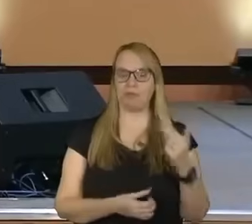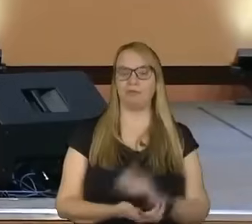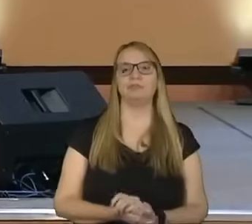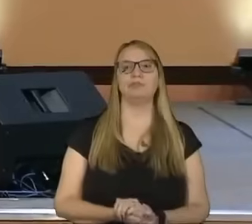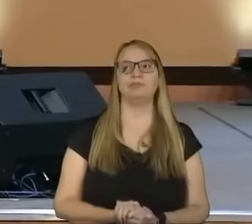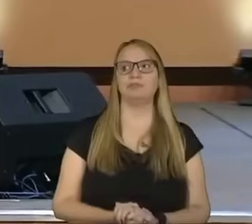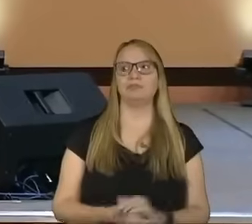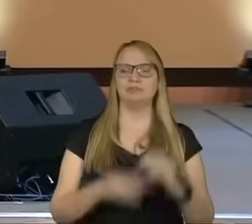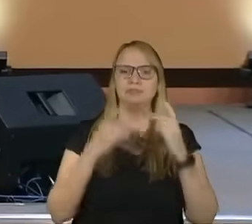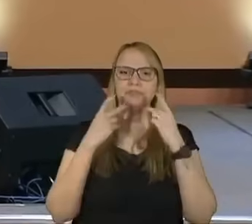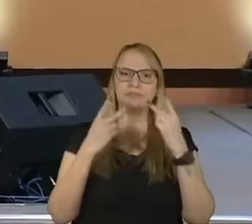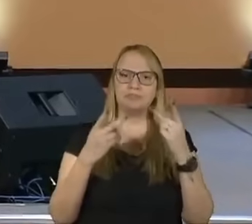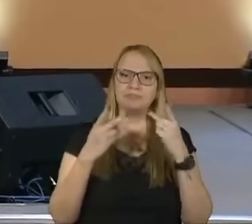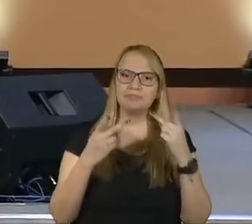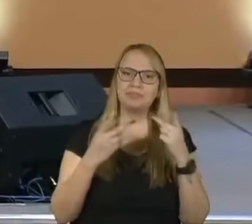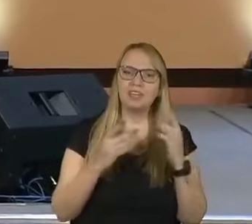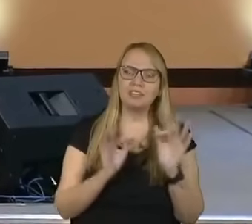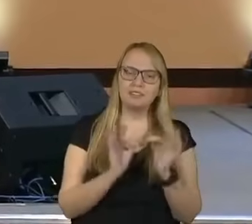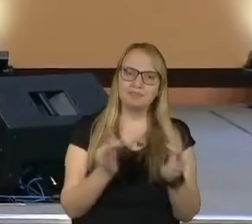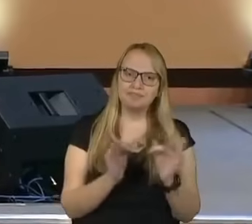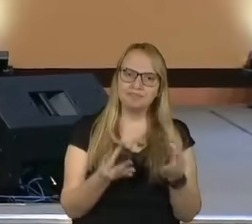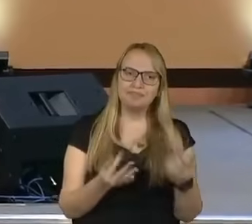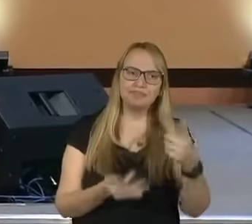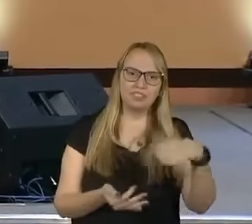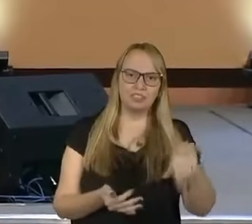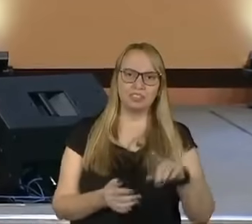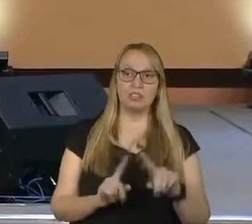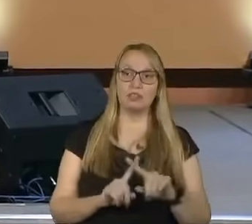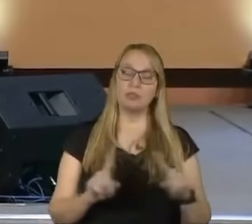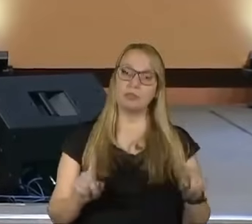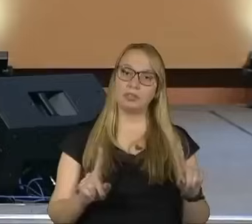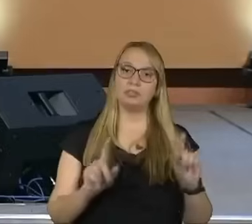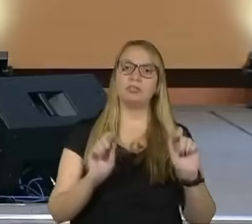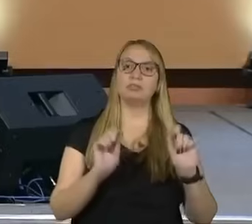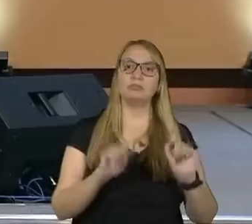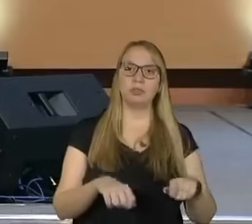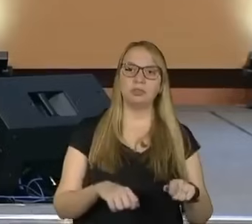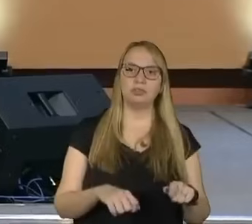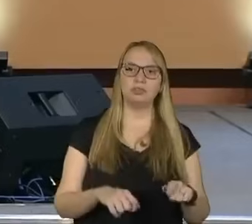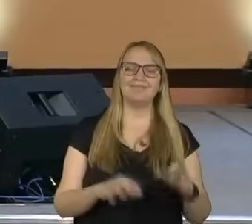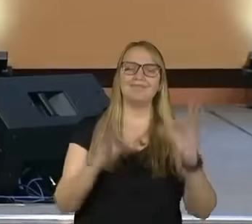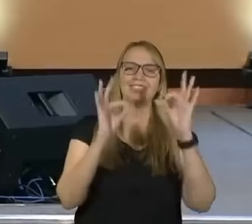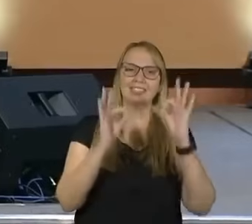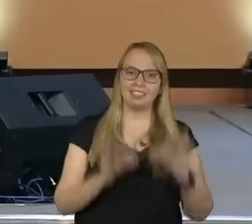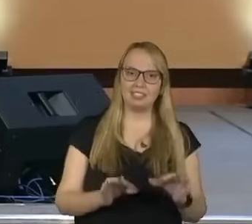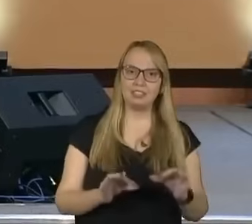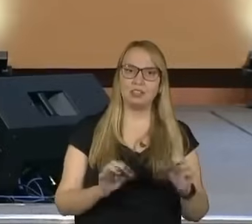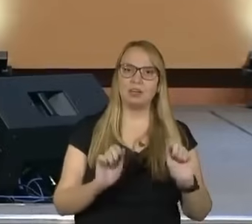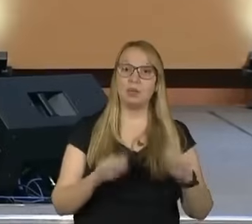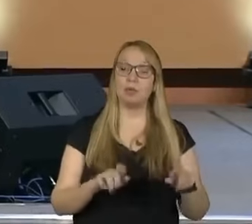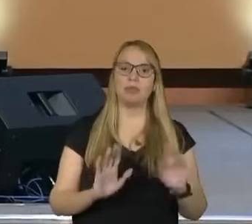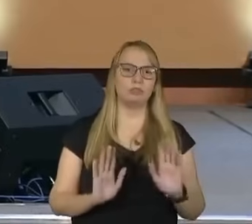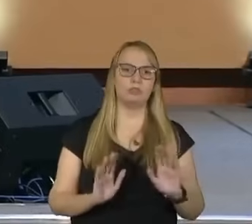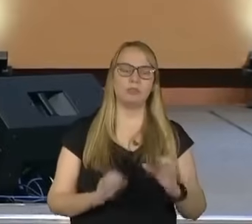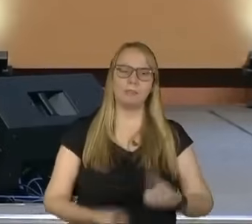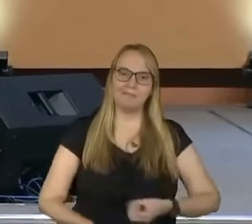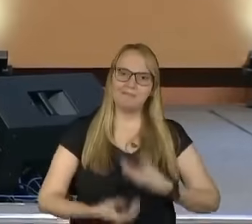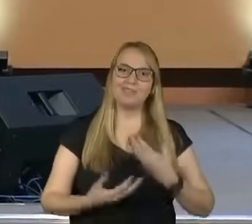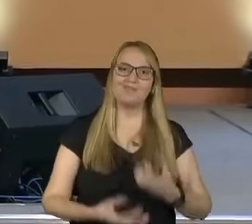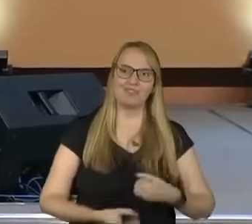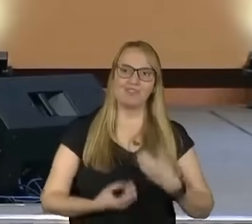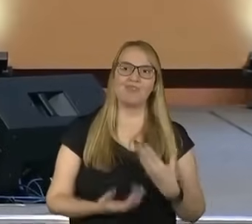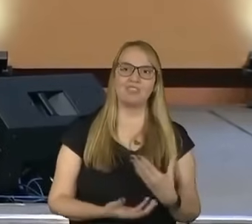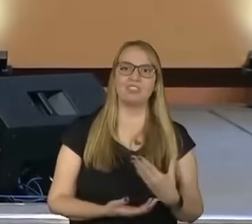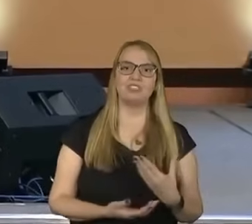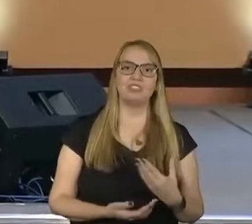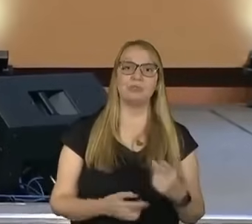deixa trazer uma palavra aqui bem simples para você mas que pode com certeza pode não produz efeito porque